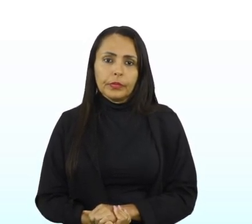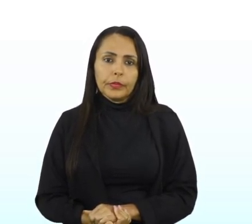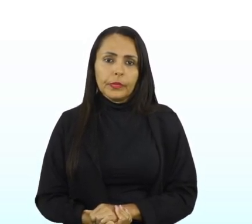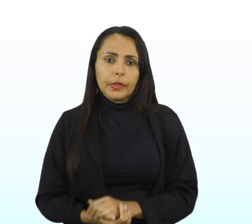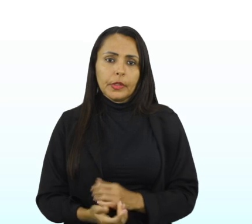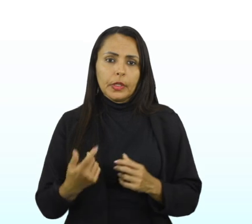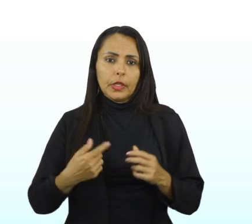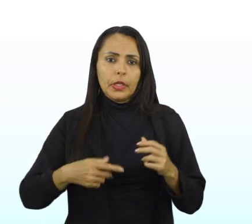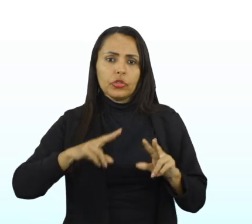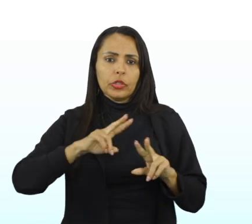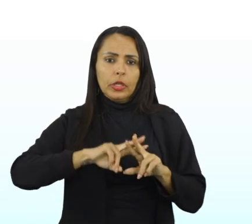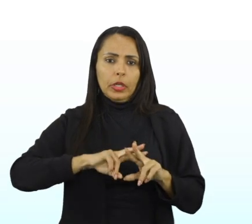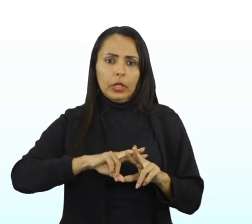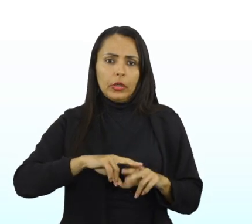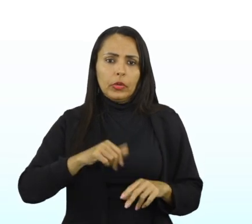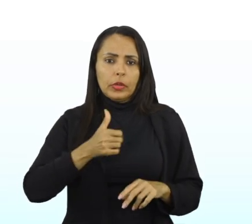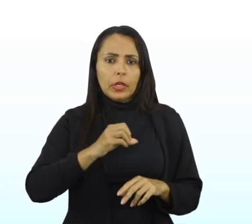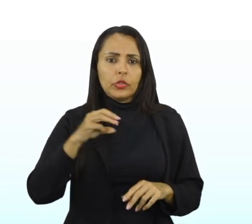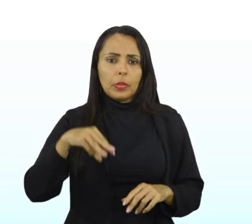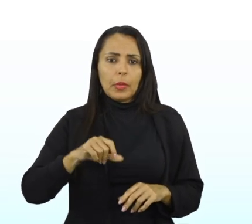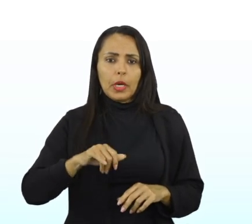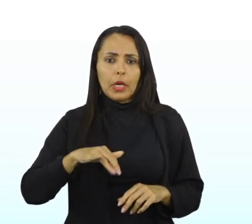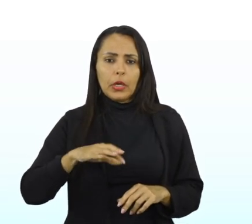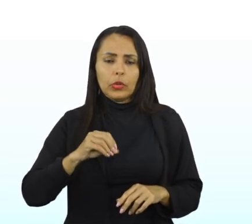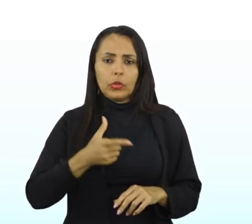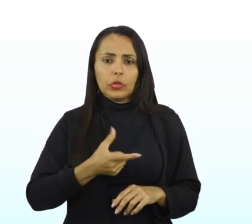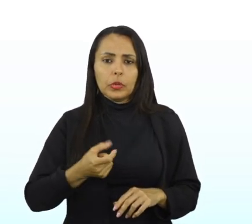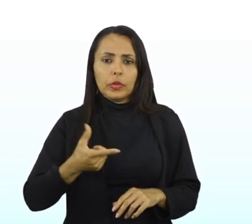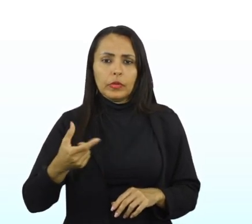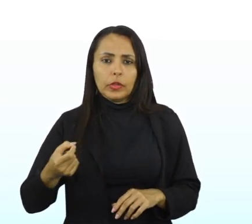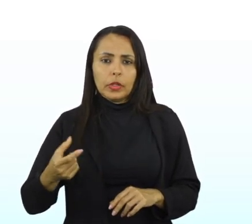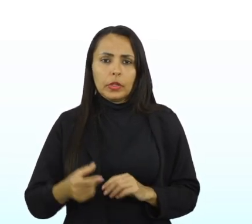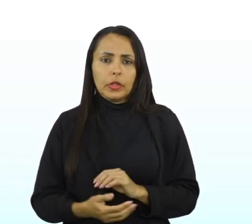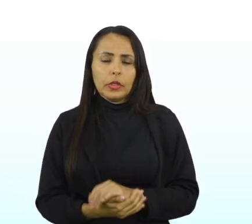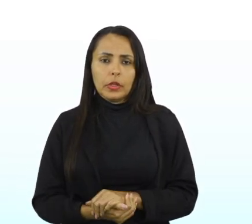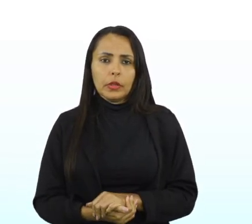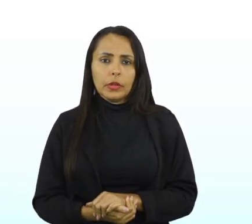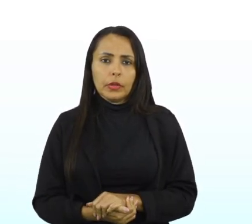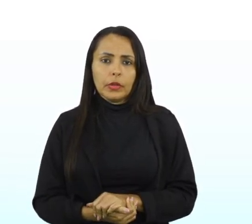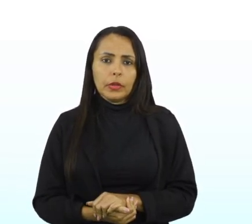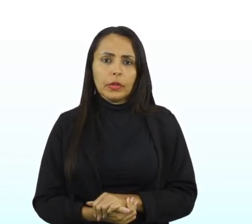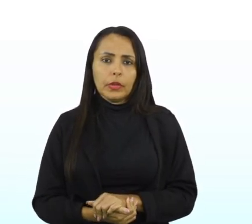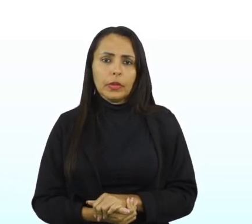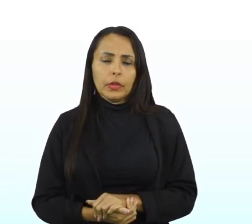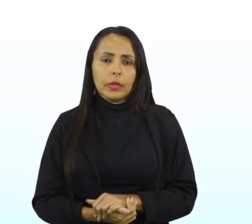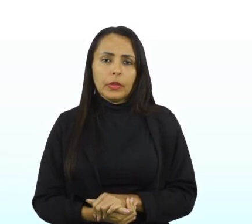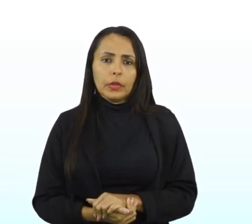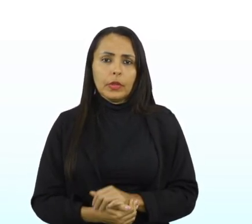A hashtag, né, 10 de maio de 2020 e tal. Vê o que ele diz.